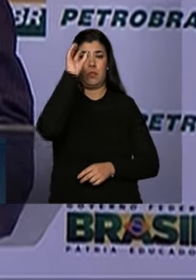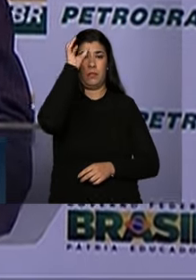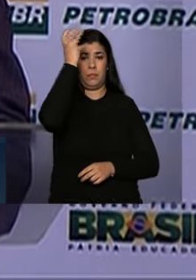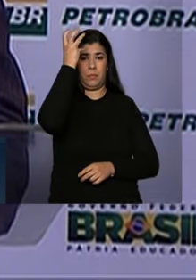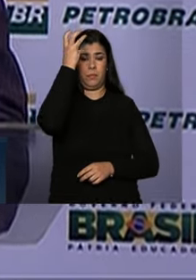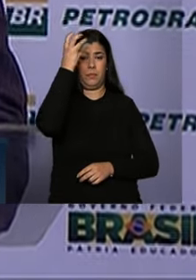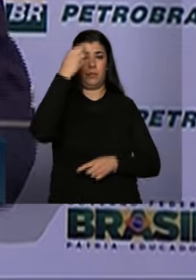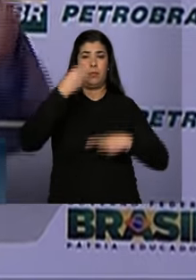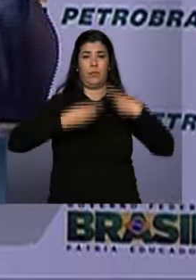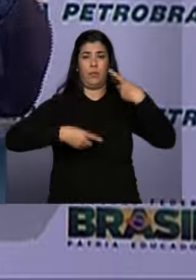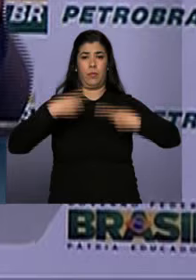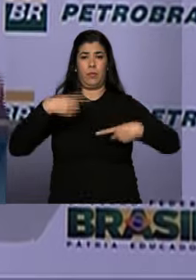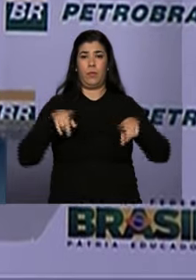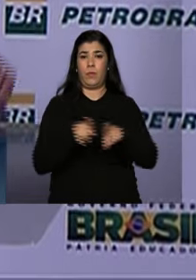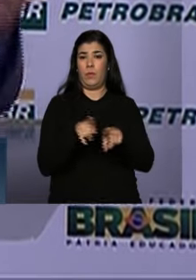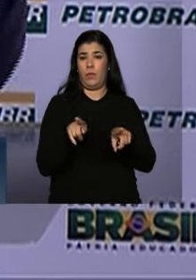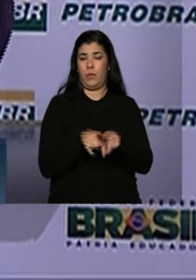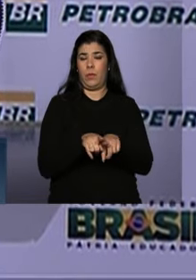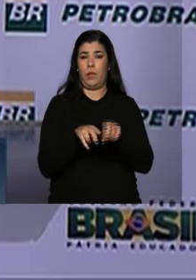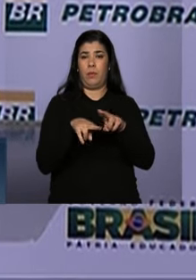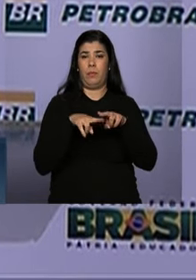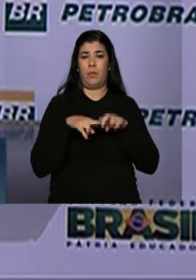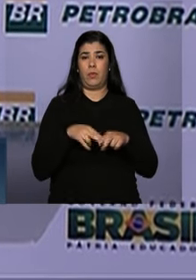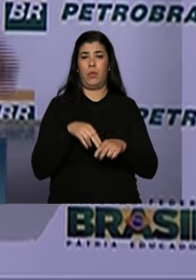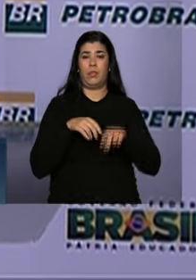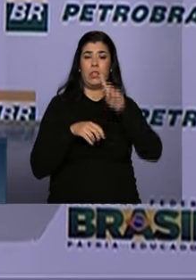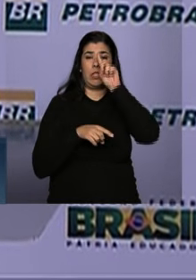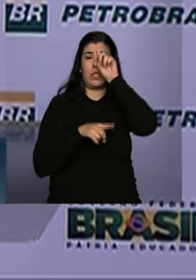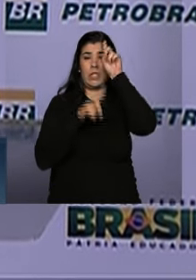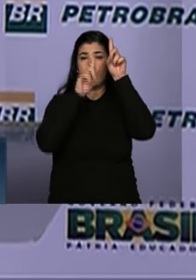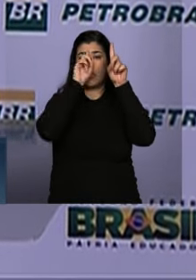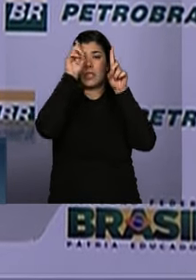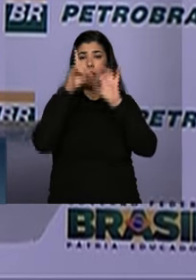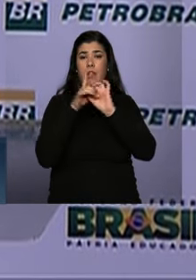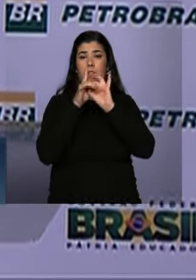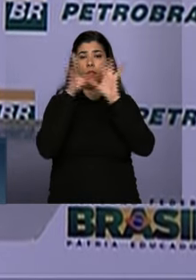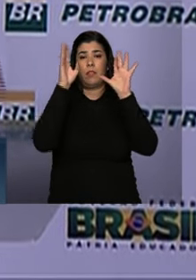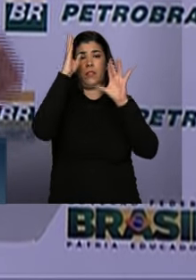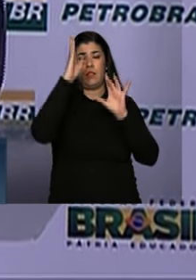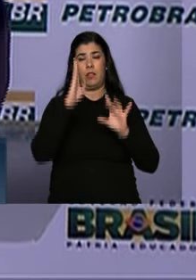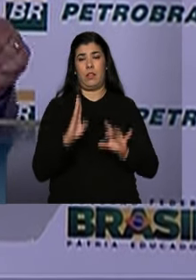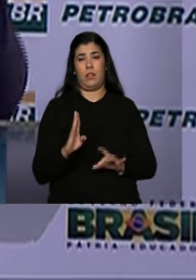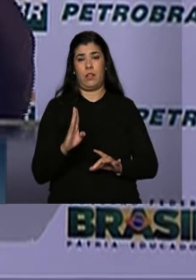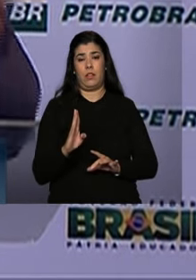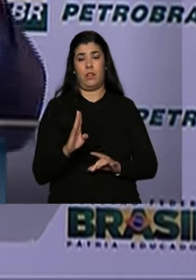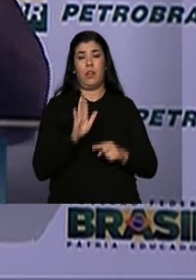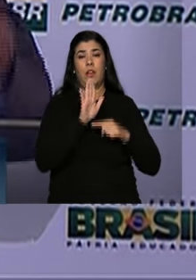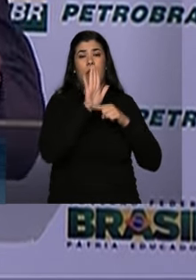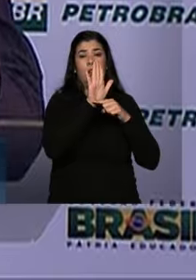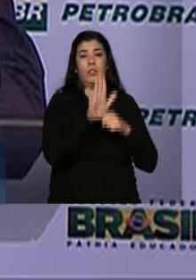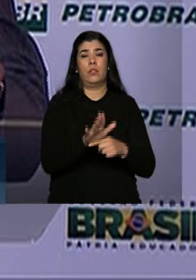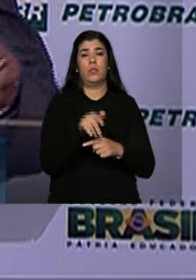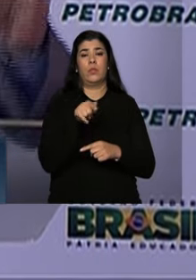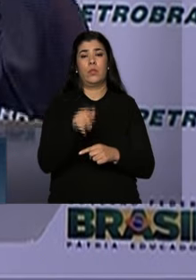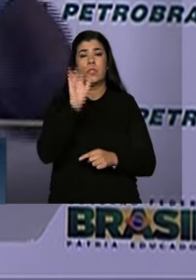política, e foi graças à democracia brasileira que fez com que essa democracia